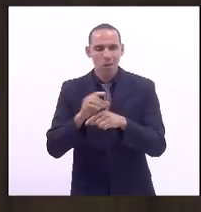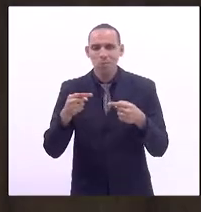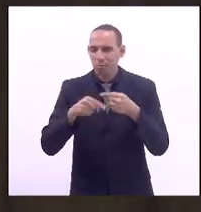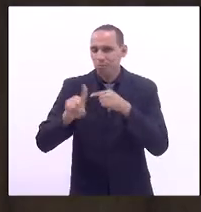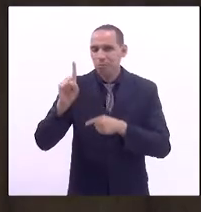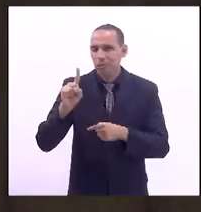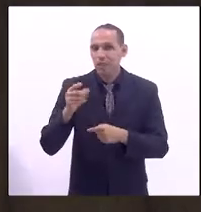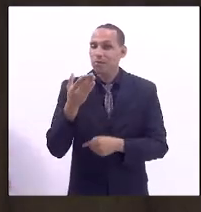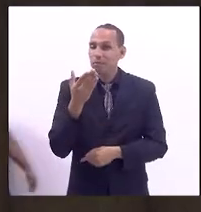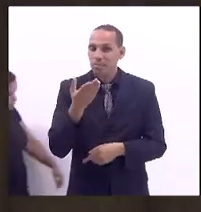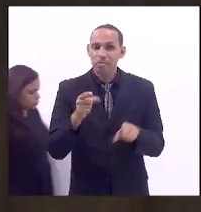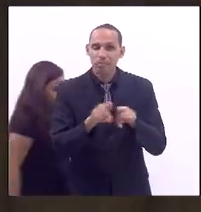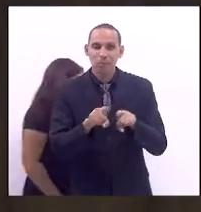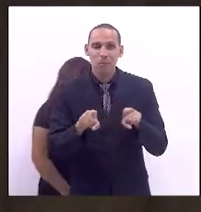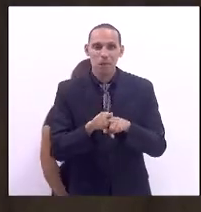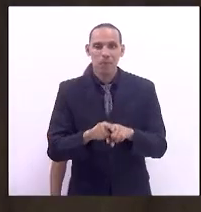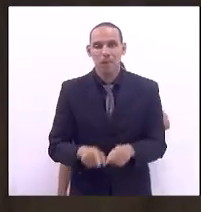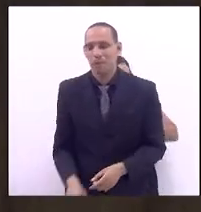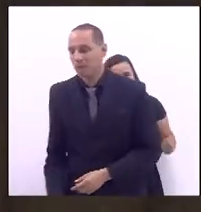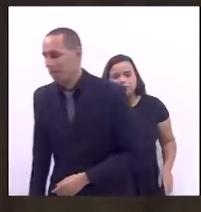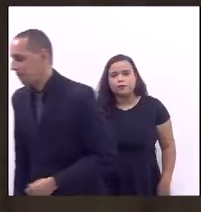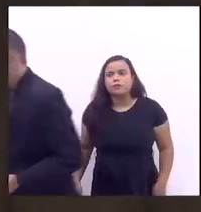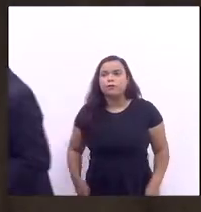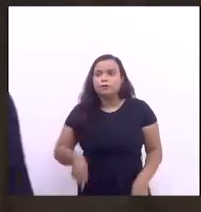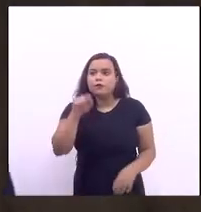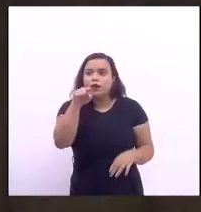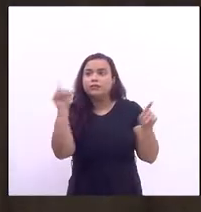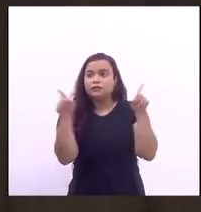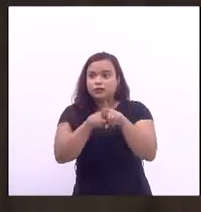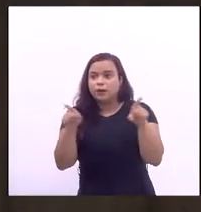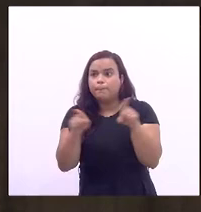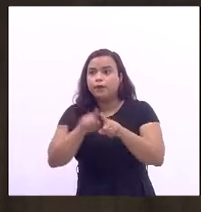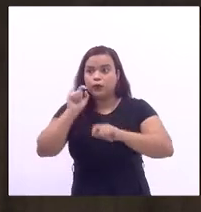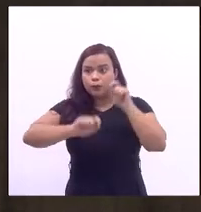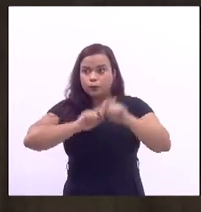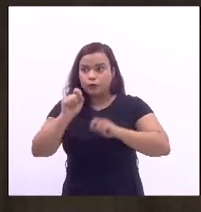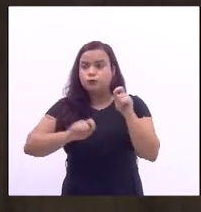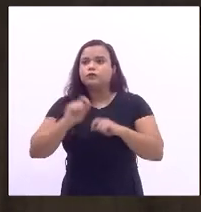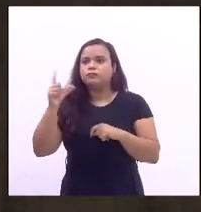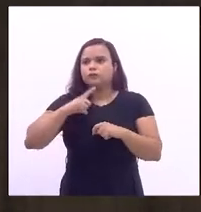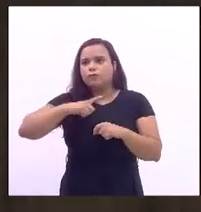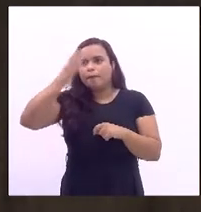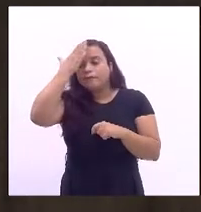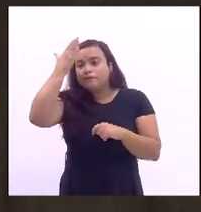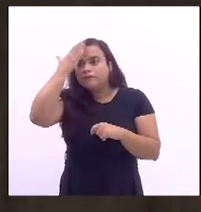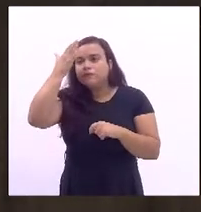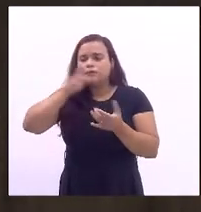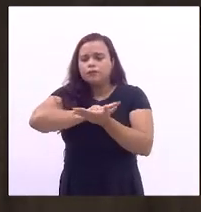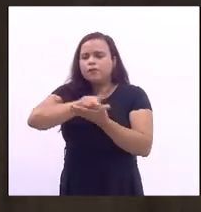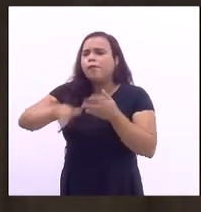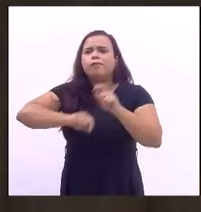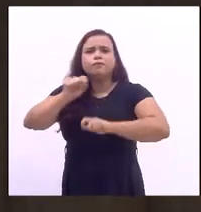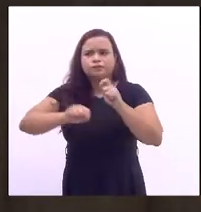o senhor também é entrar em considerações